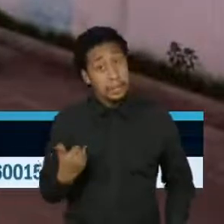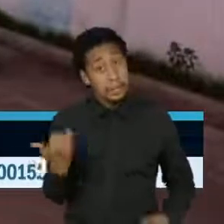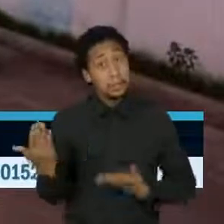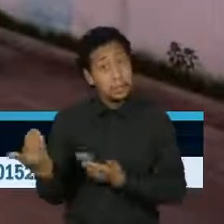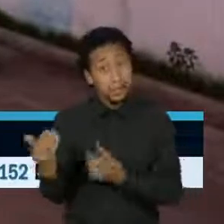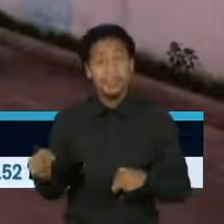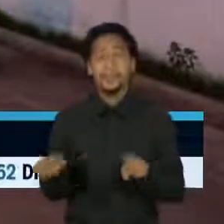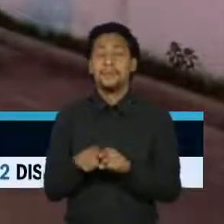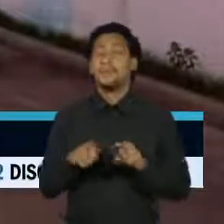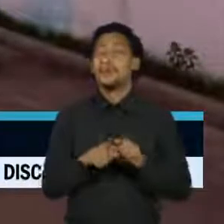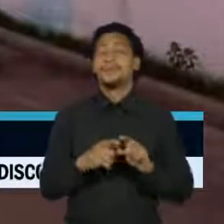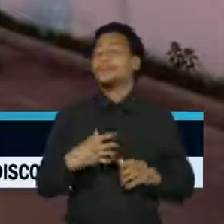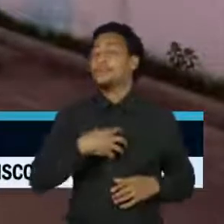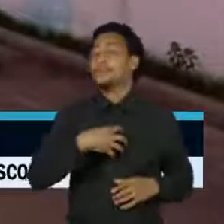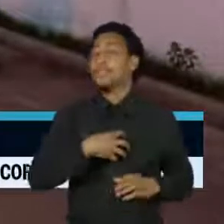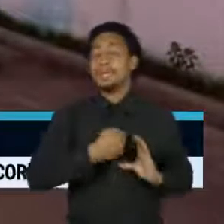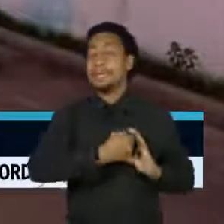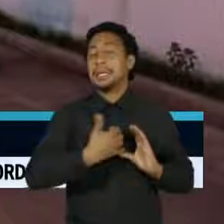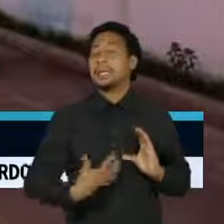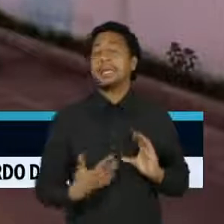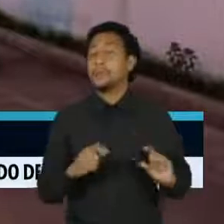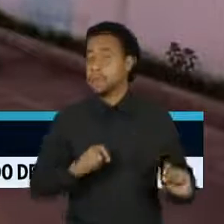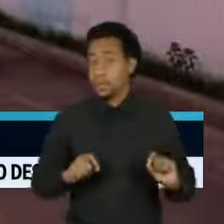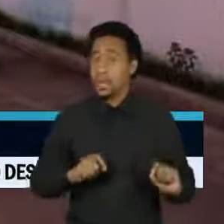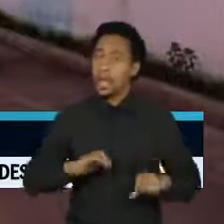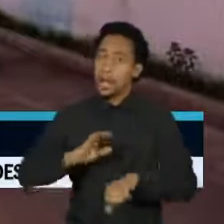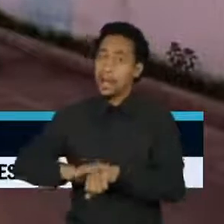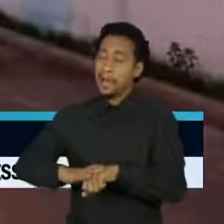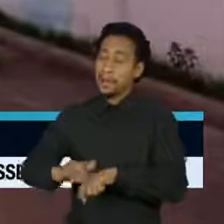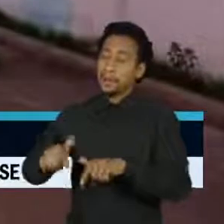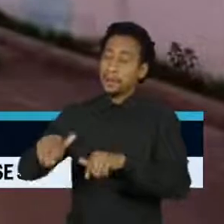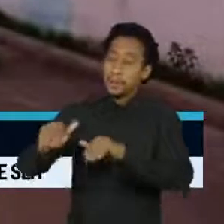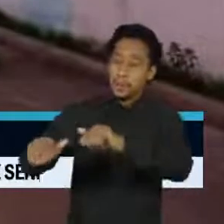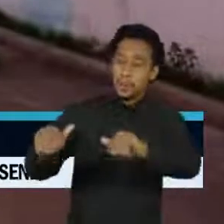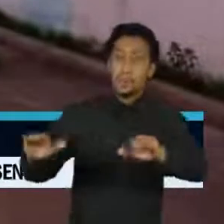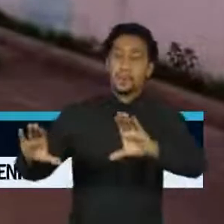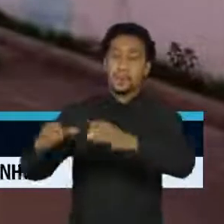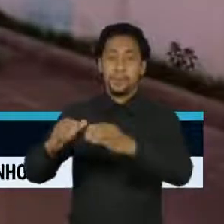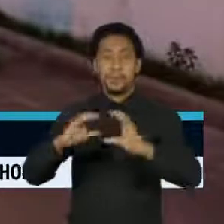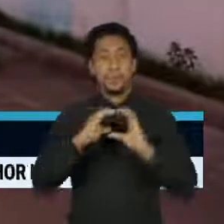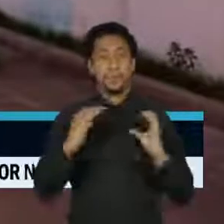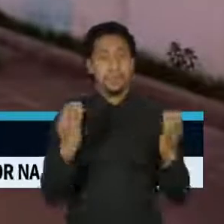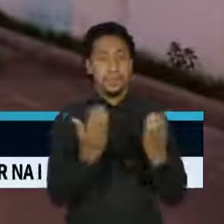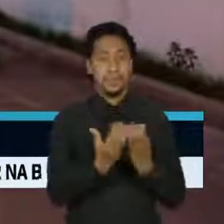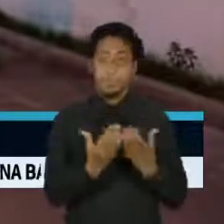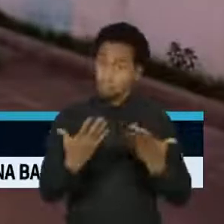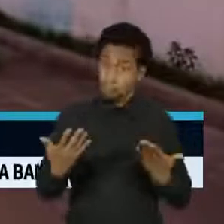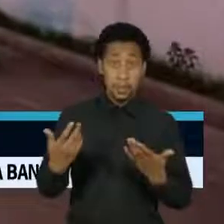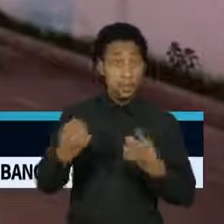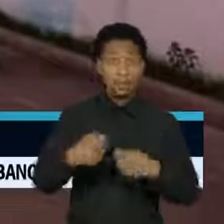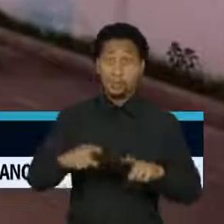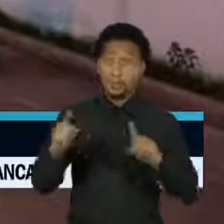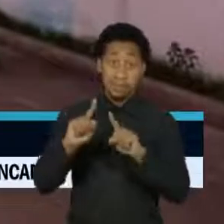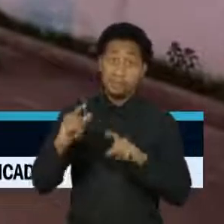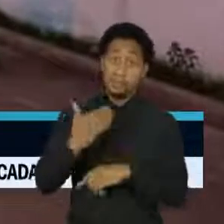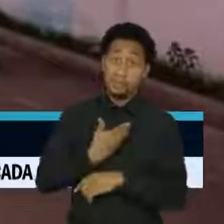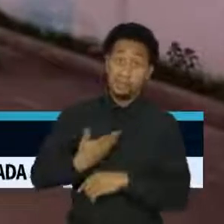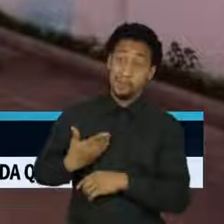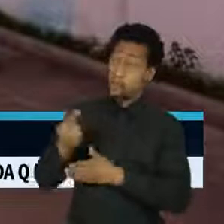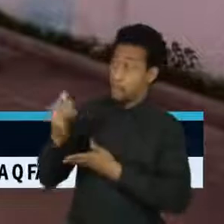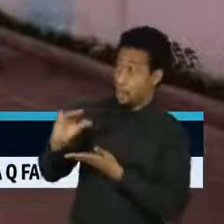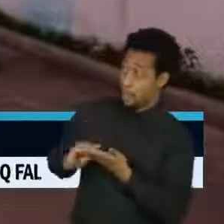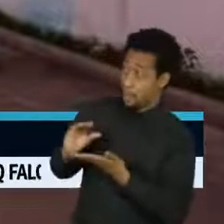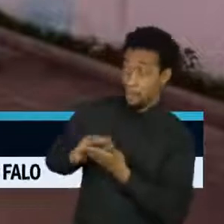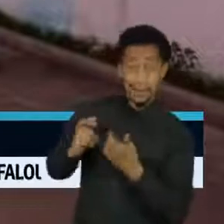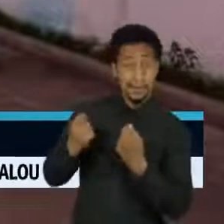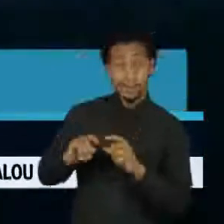integrantes desse grupo é a capacidade de mobilizar grupos e comunidades, sem depender de estruturas políticas e